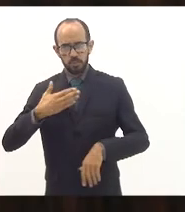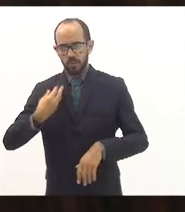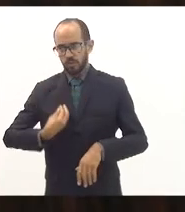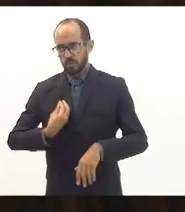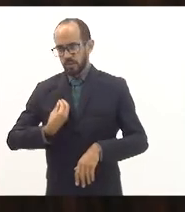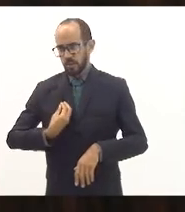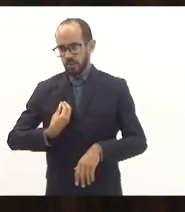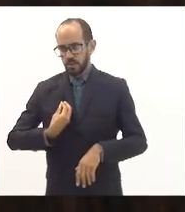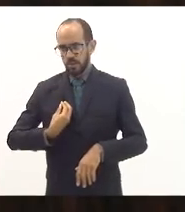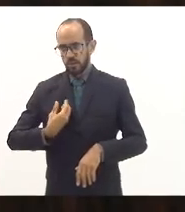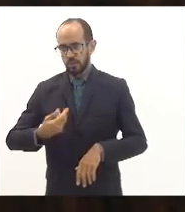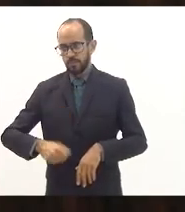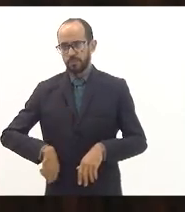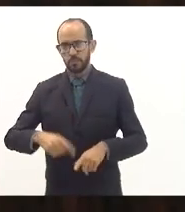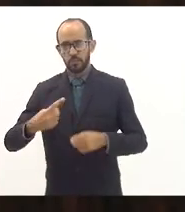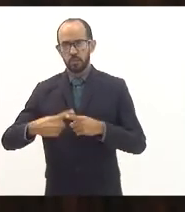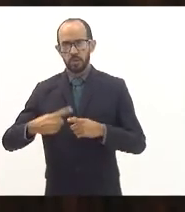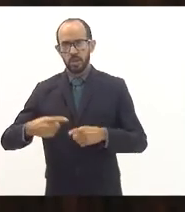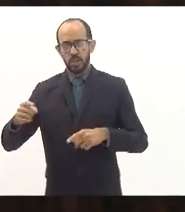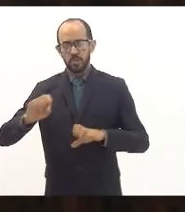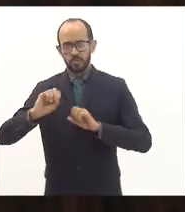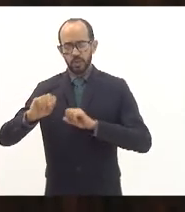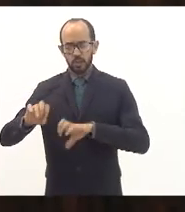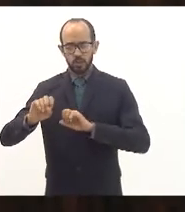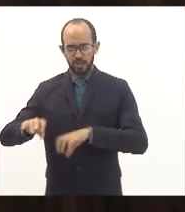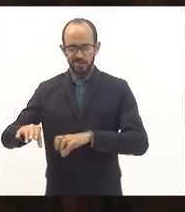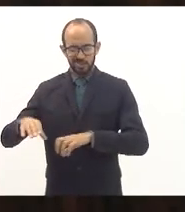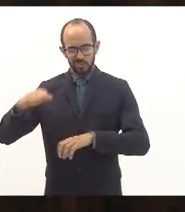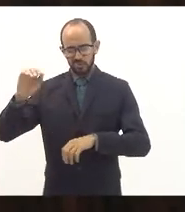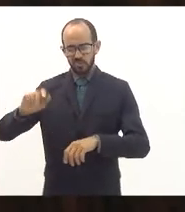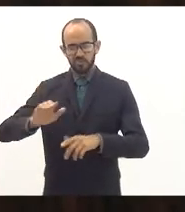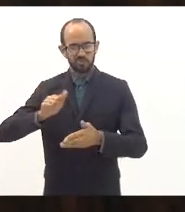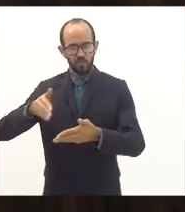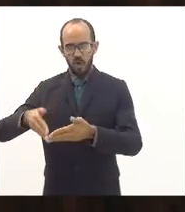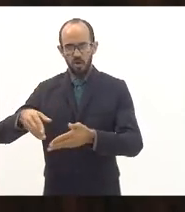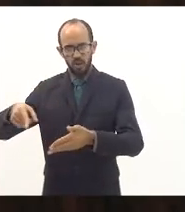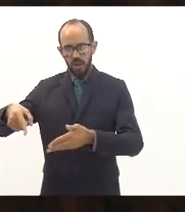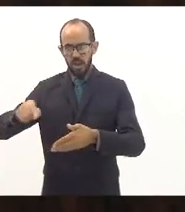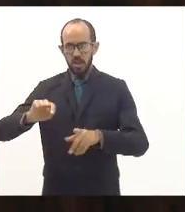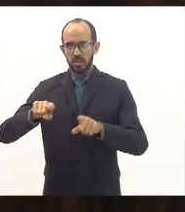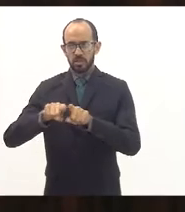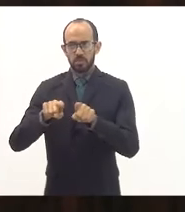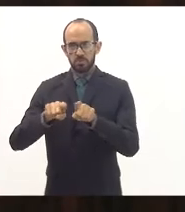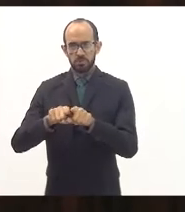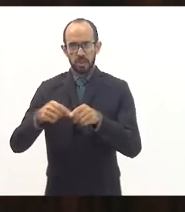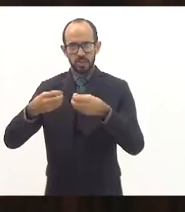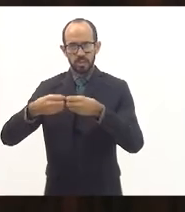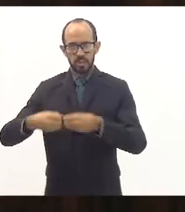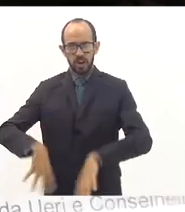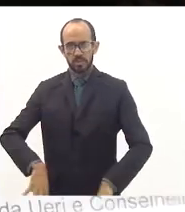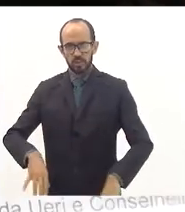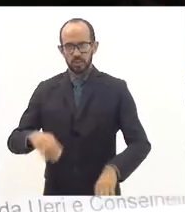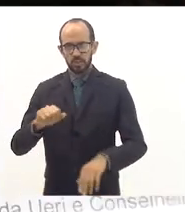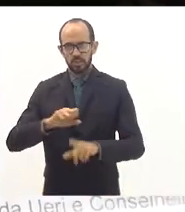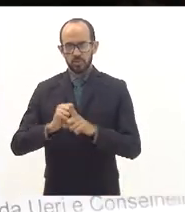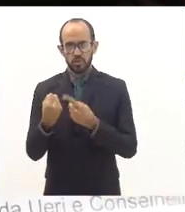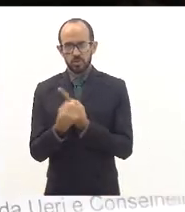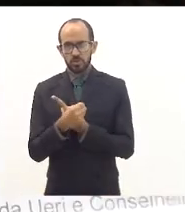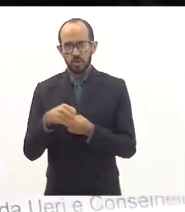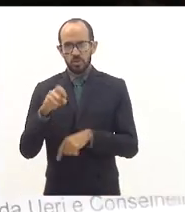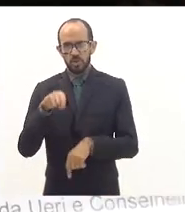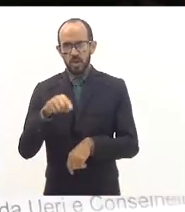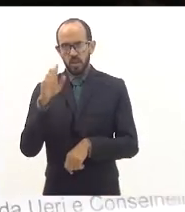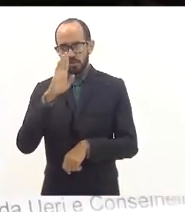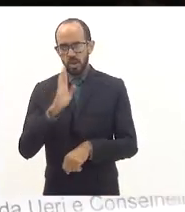Poder tratar de educação, poder tratar de toda essa tragédia social que é o nosso país, cujo